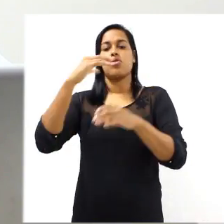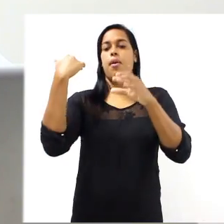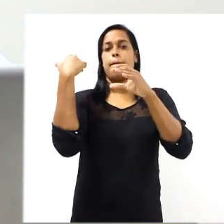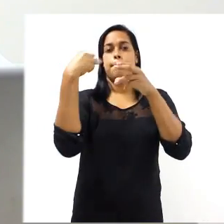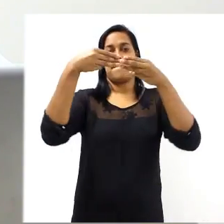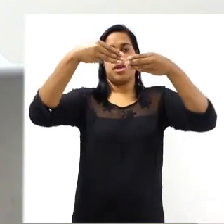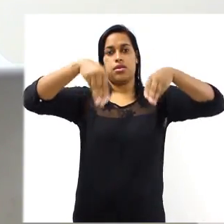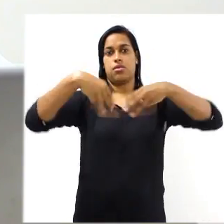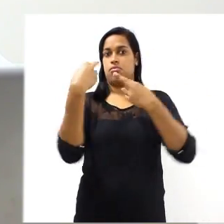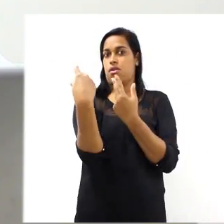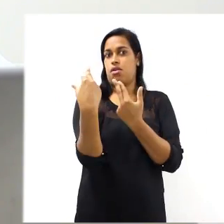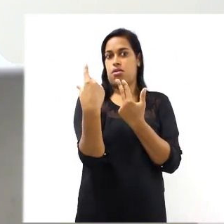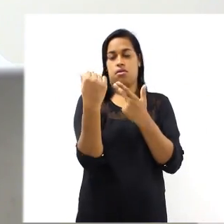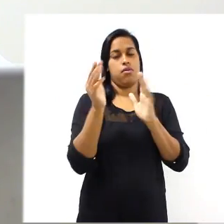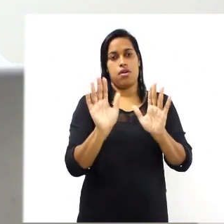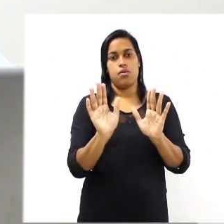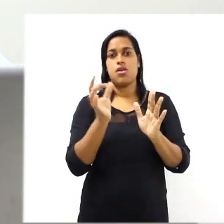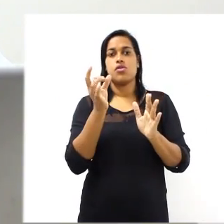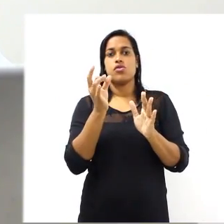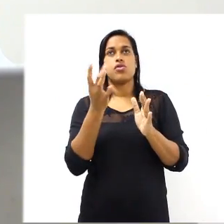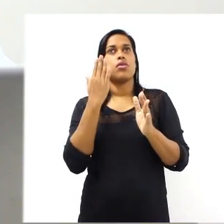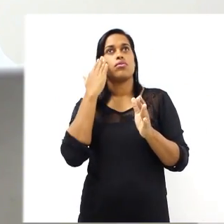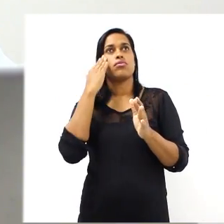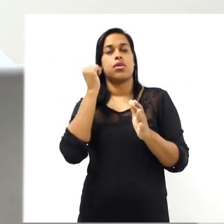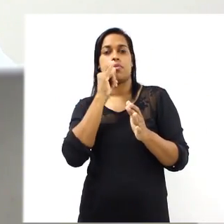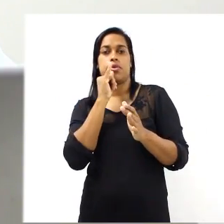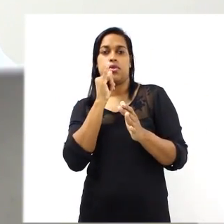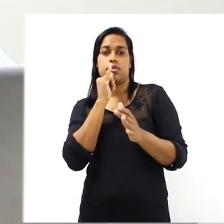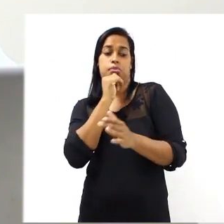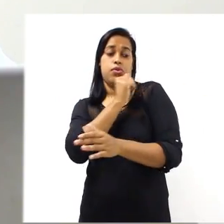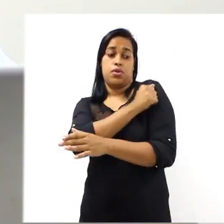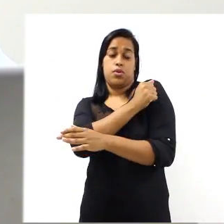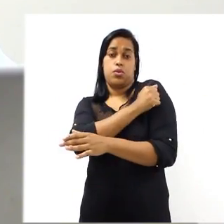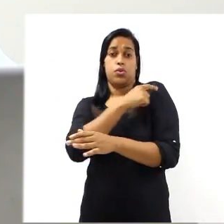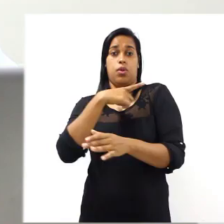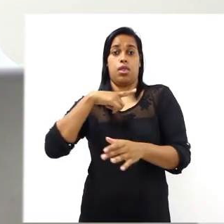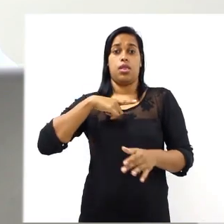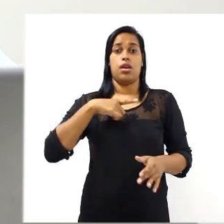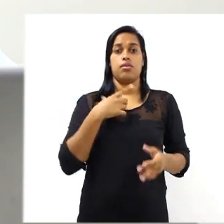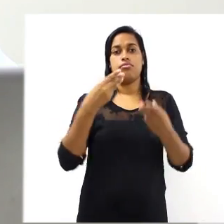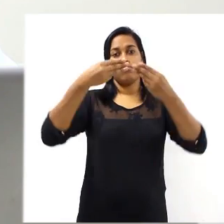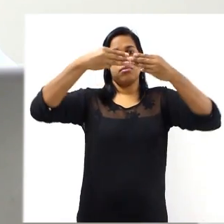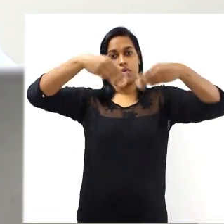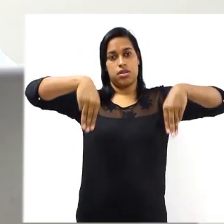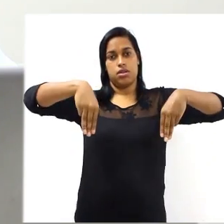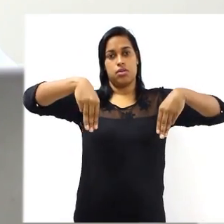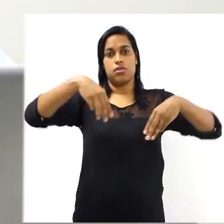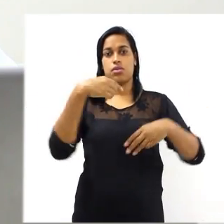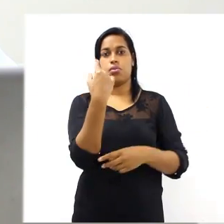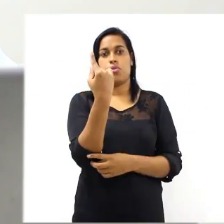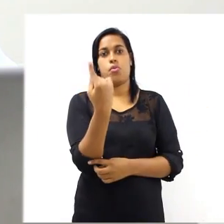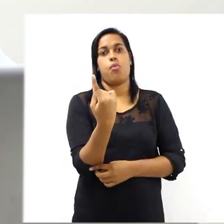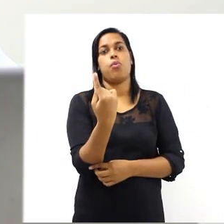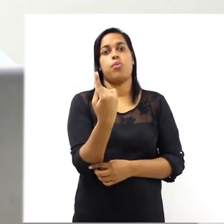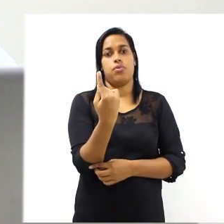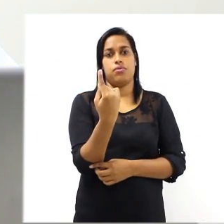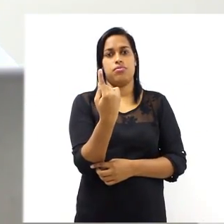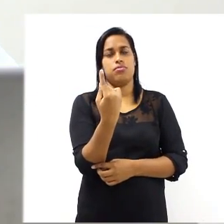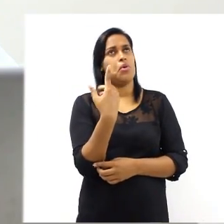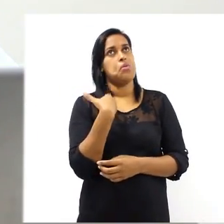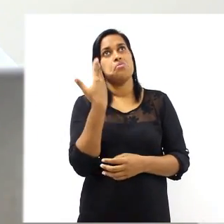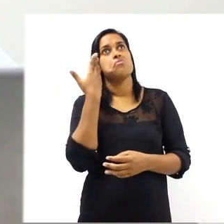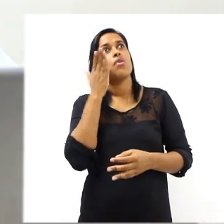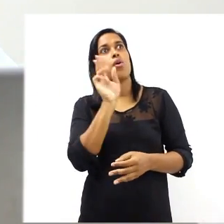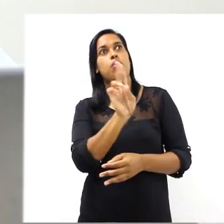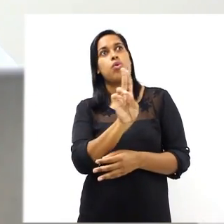quero saber, eu só sei que o aluno tem a matrícula número 1, porém, eu não sei o